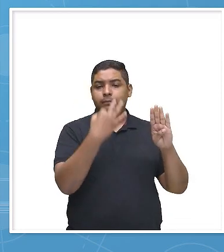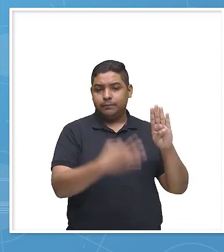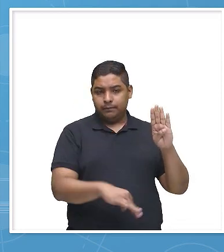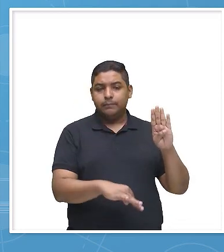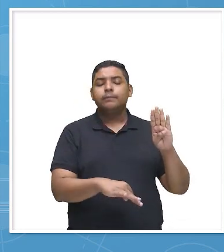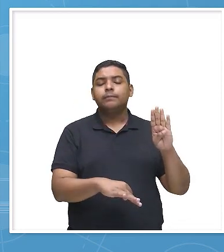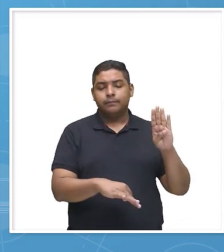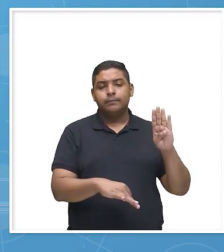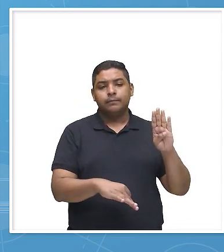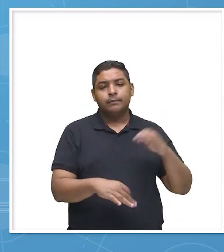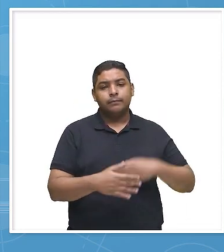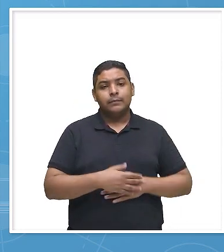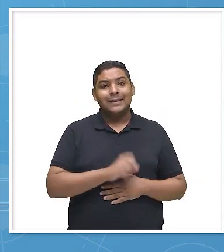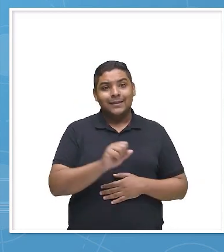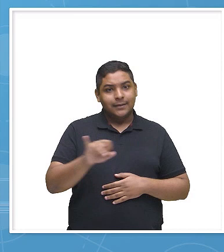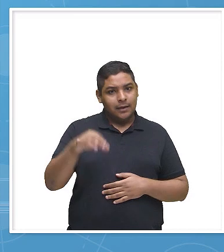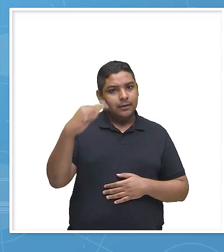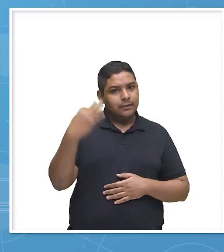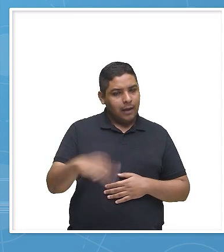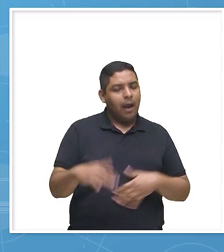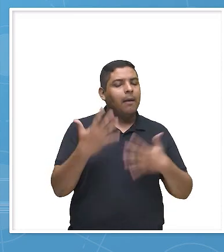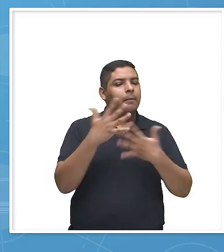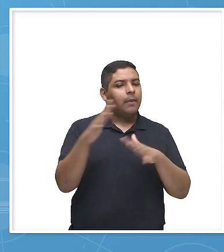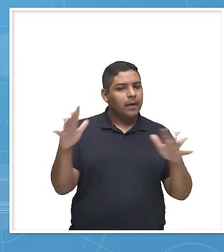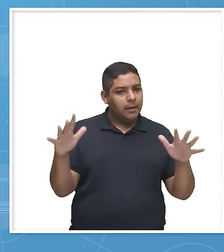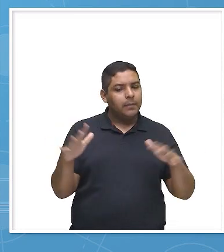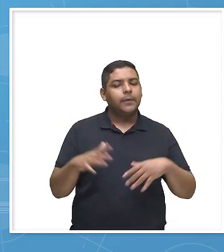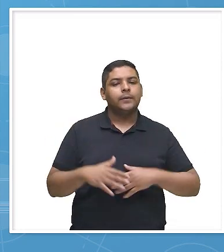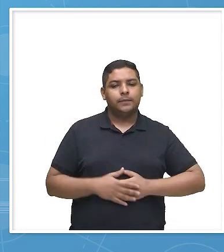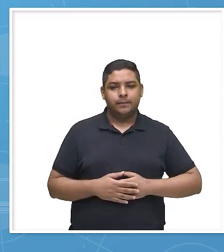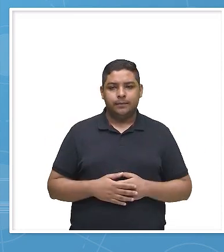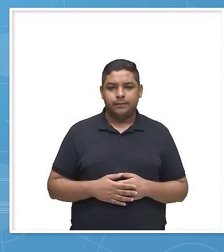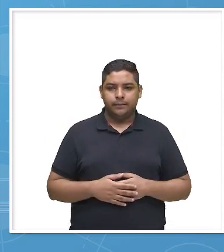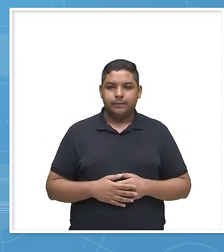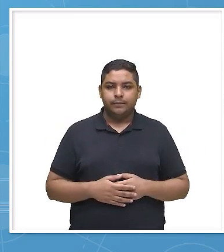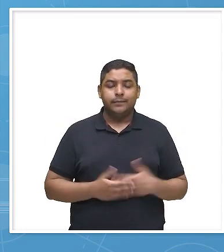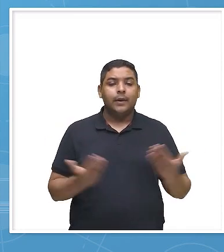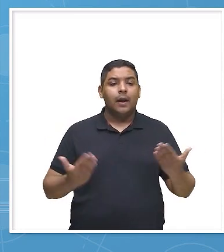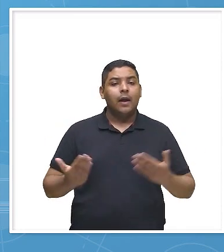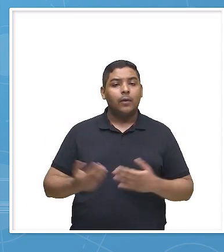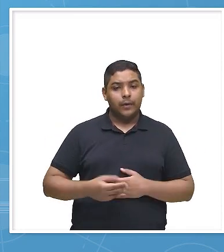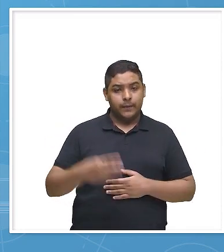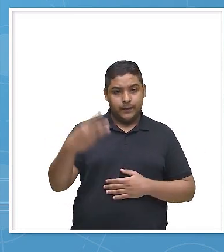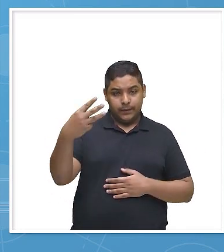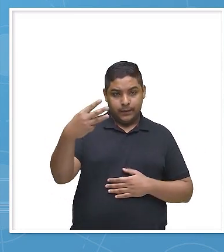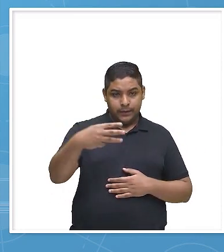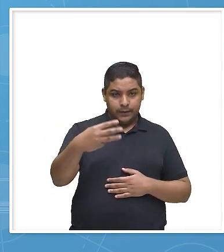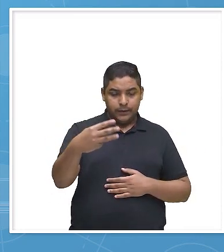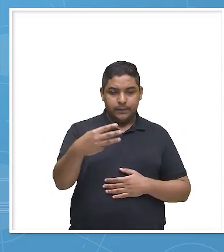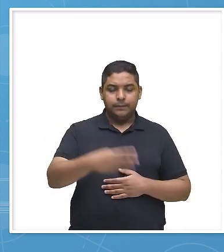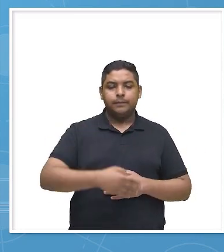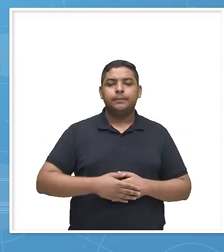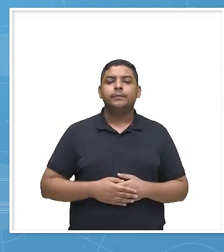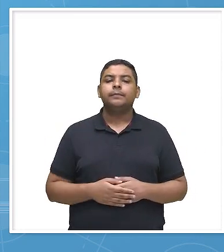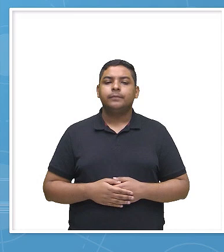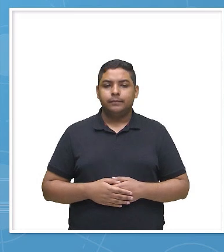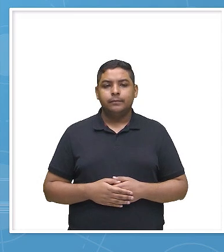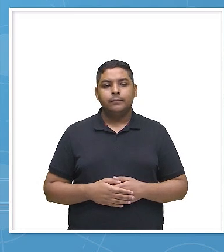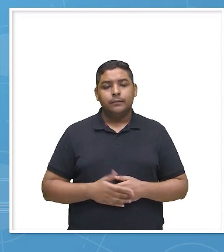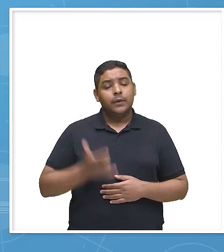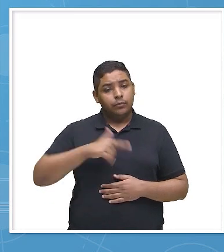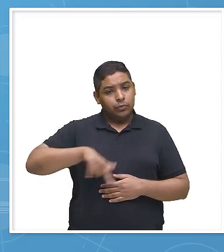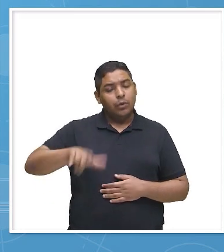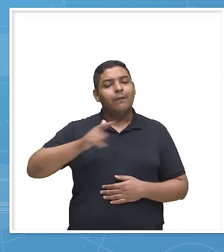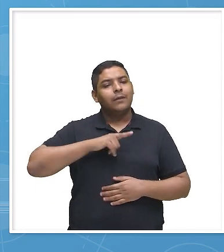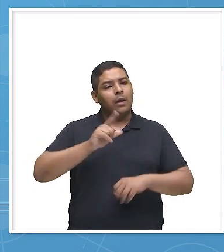Se vocês acertaram, parabéns. Agora, vamos lá para a terceira questão. Mais uma vez, vou dar um tempinho